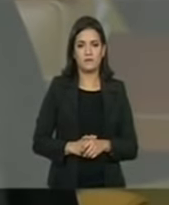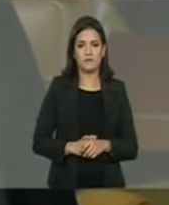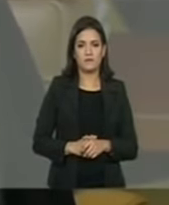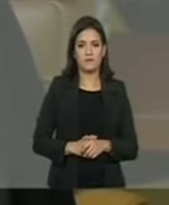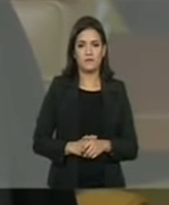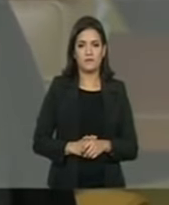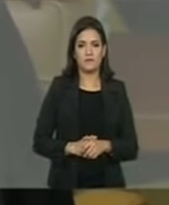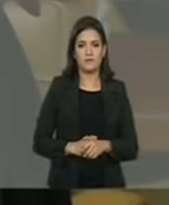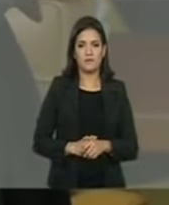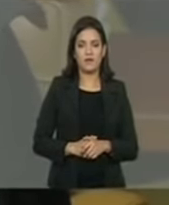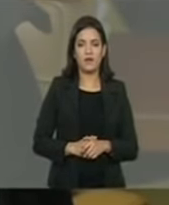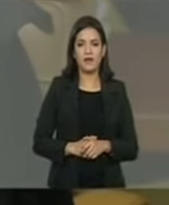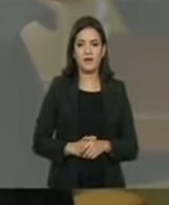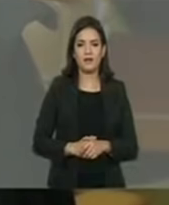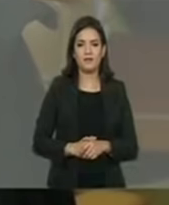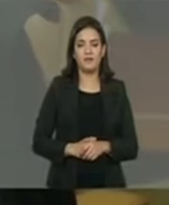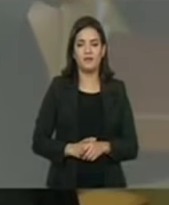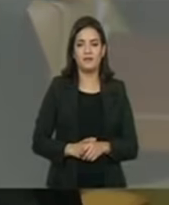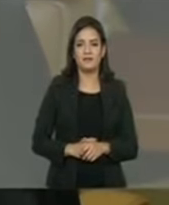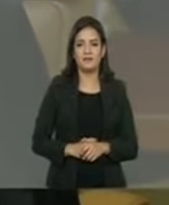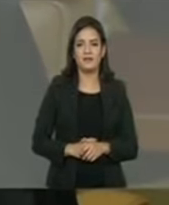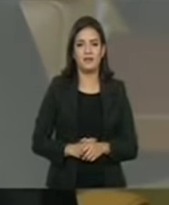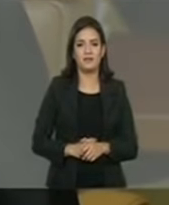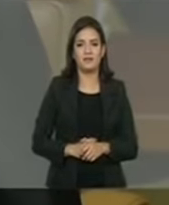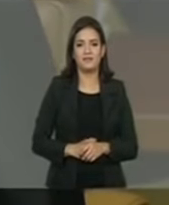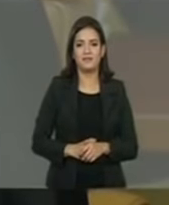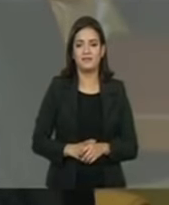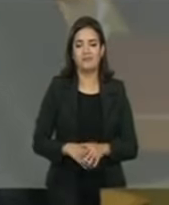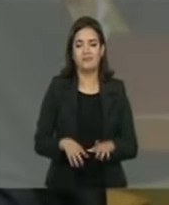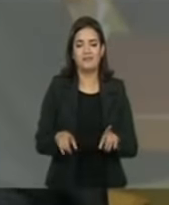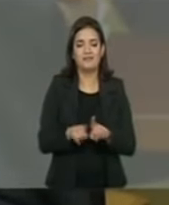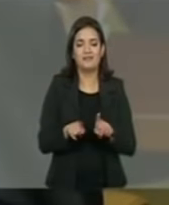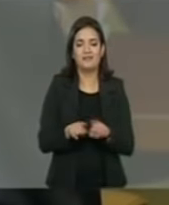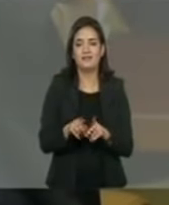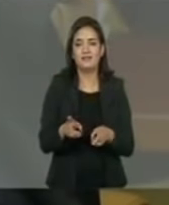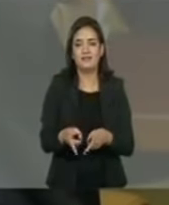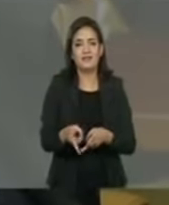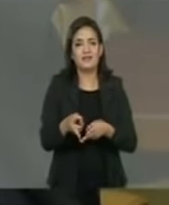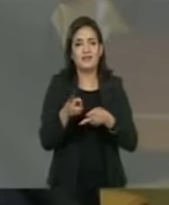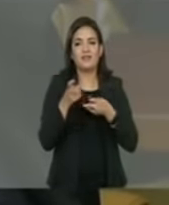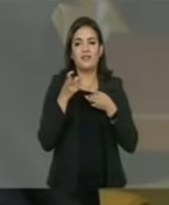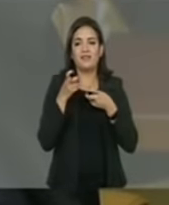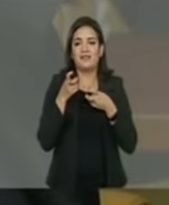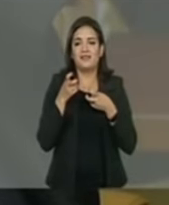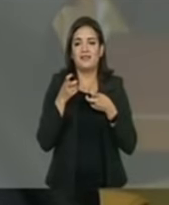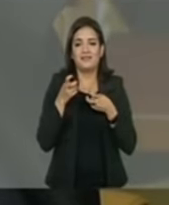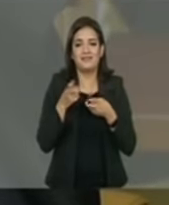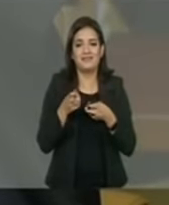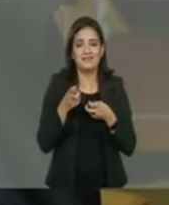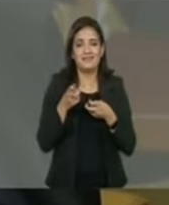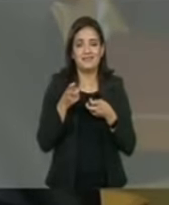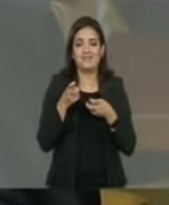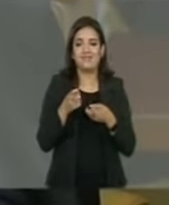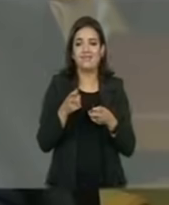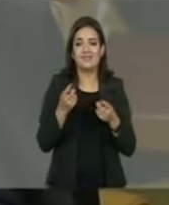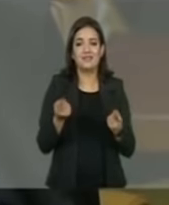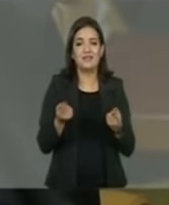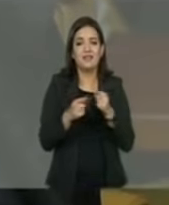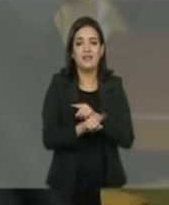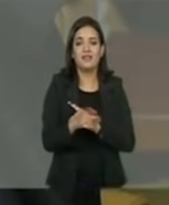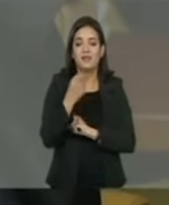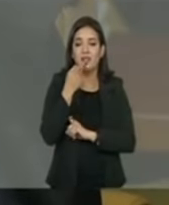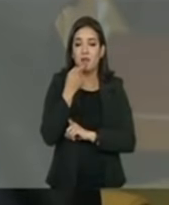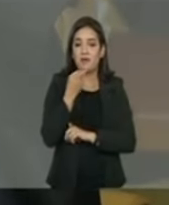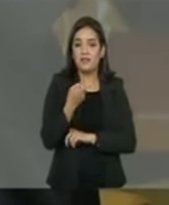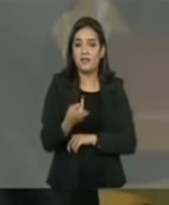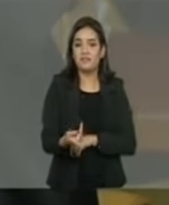também observa o senhor presidente que ao contrário do que se tem dito por aí que a exigência